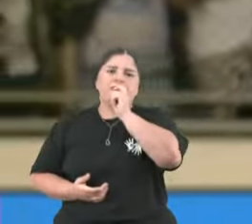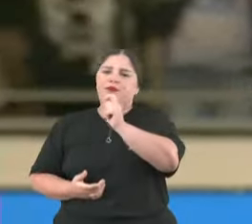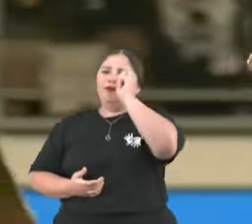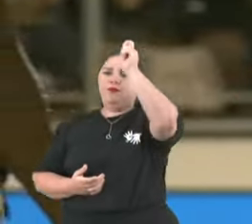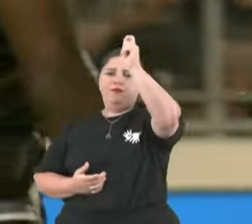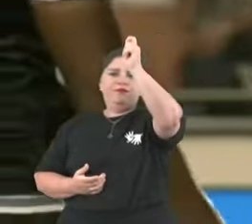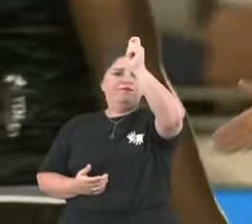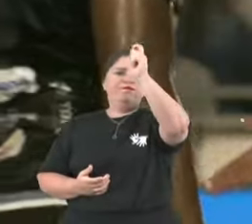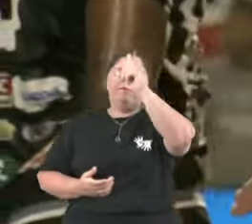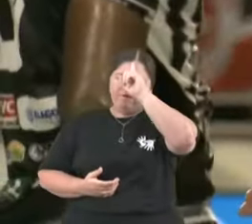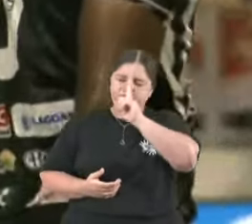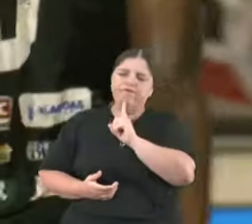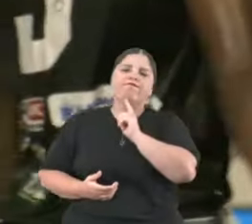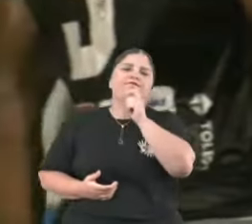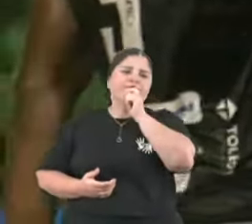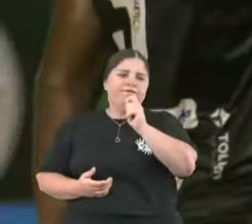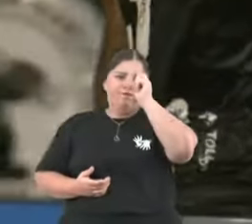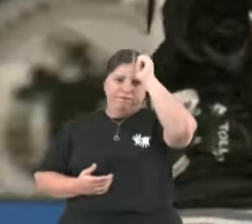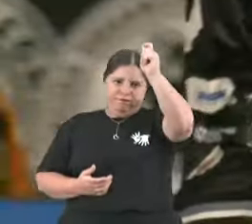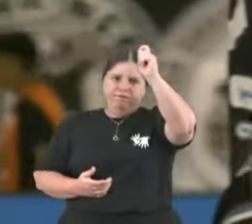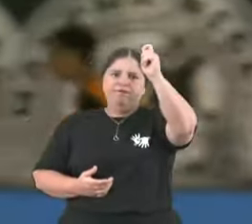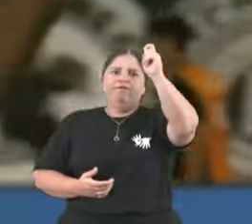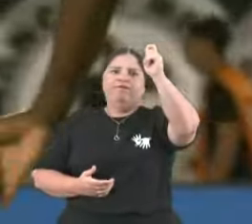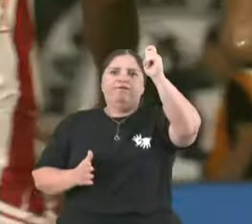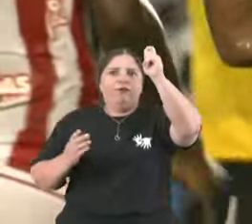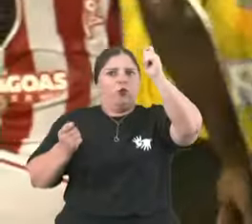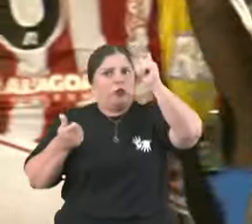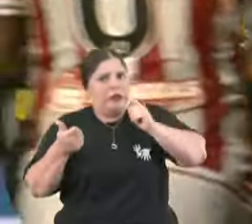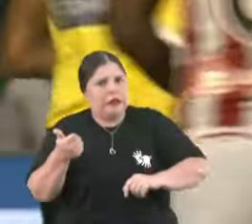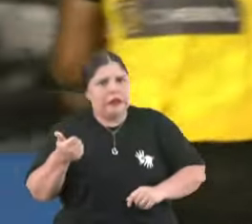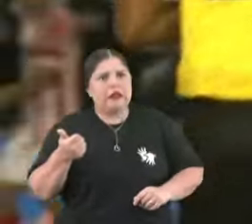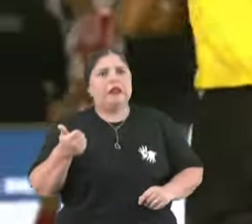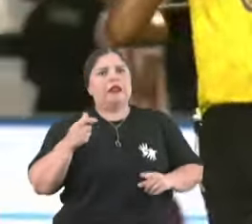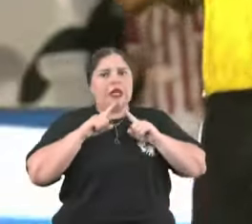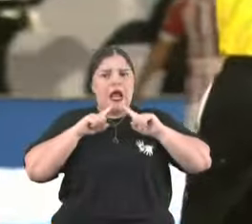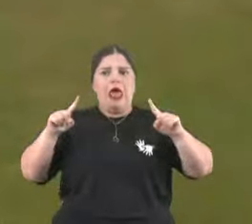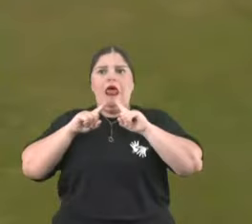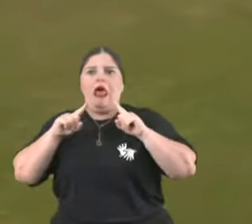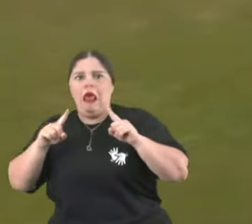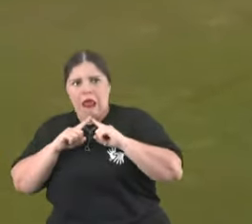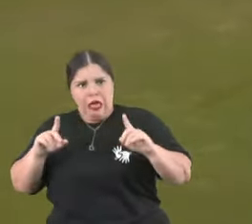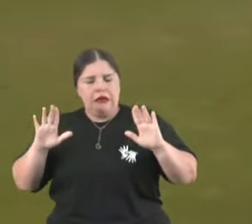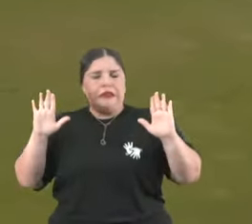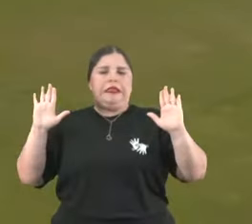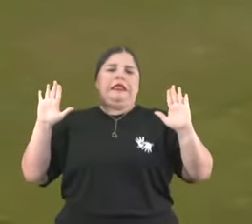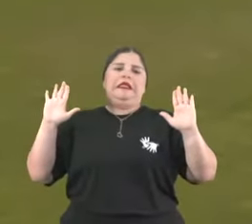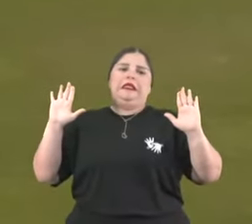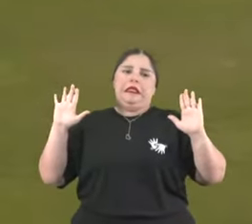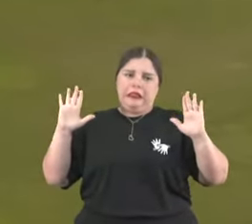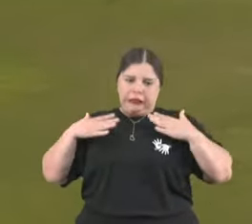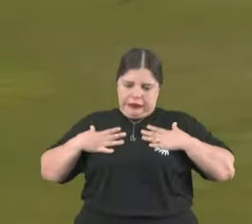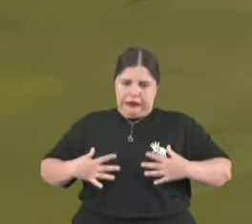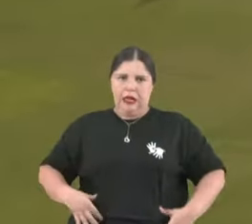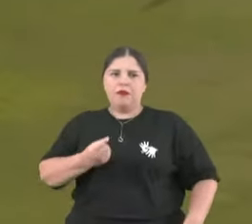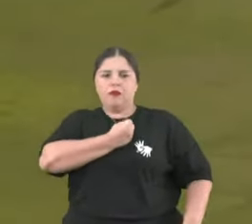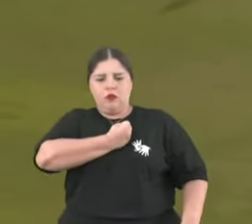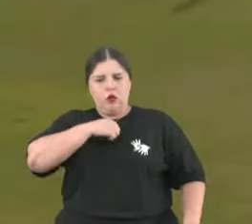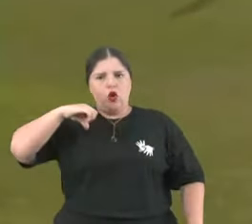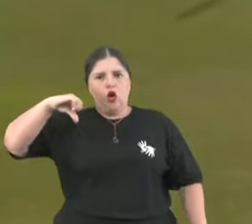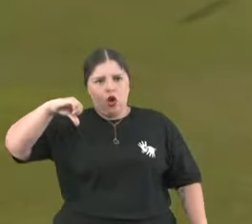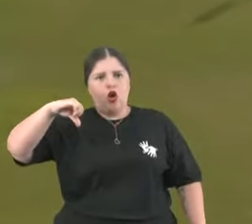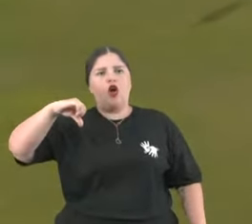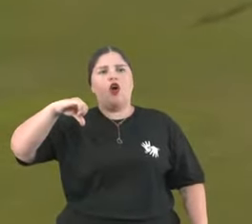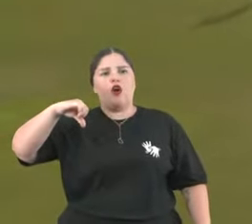João Cabral tomou ele, amarelo, não é, Pelé? É, o João Cabral ficou reclamando ali da arbitragem, camisa número 9, João Cabral. E aí o Didira, com